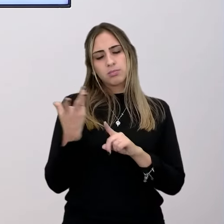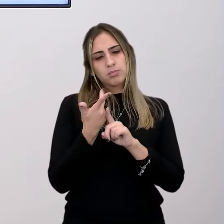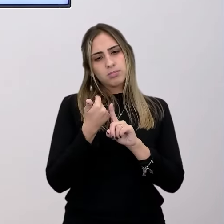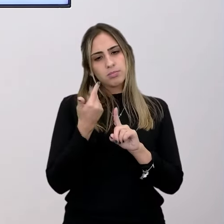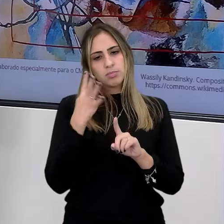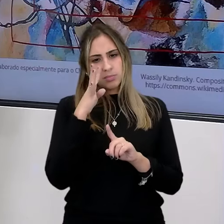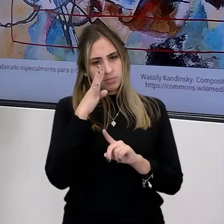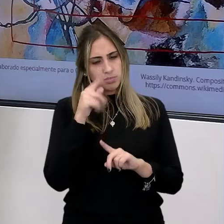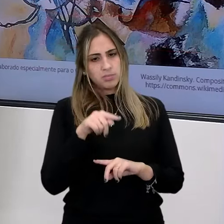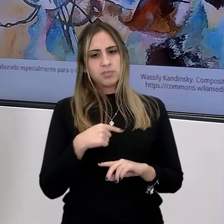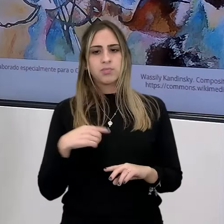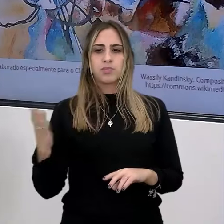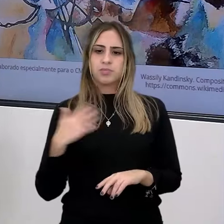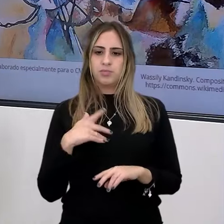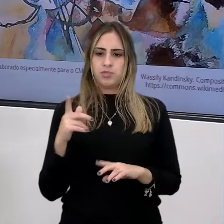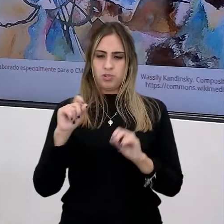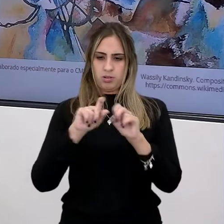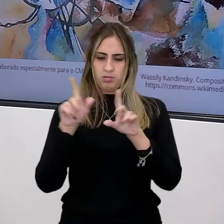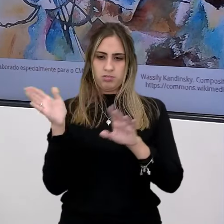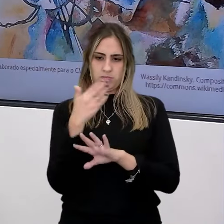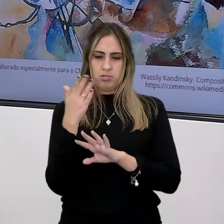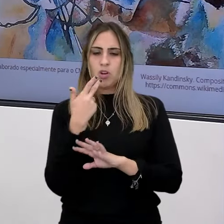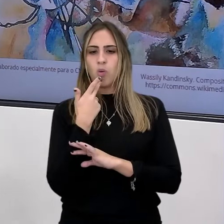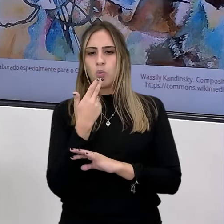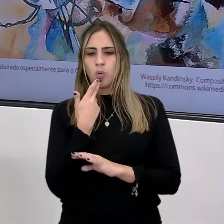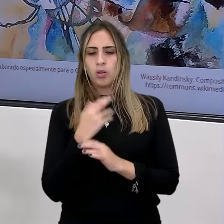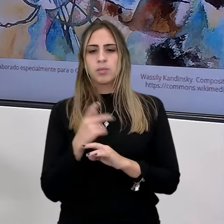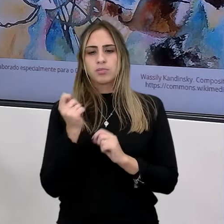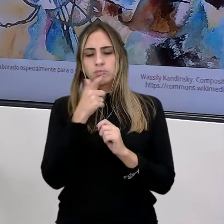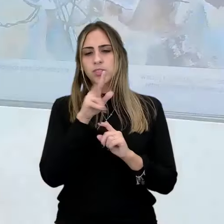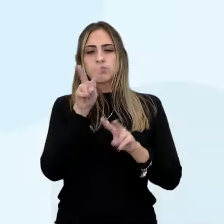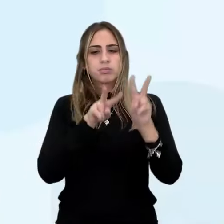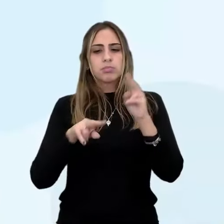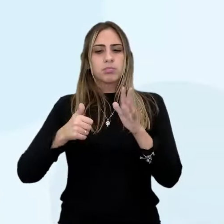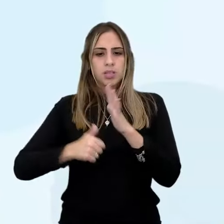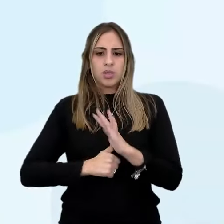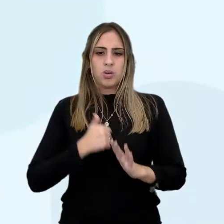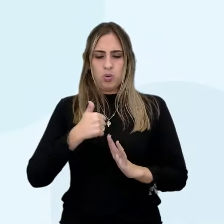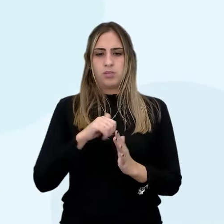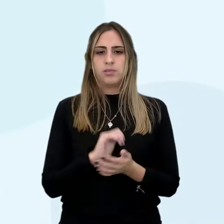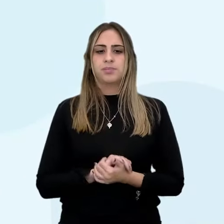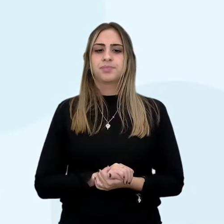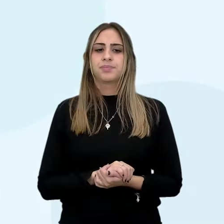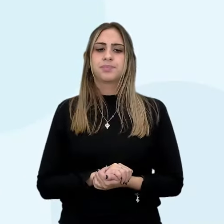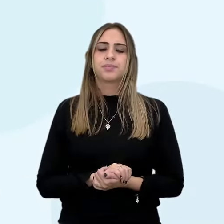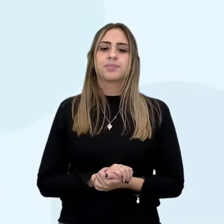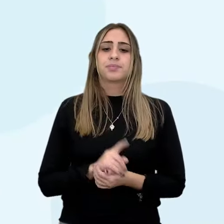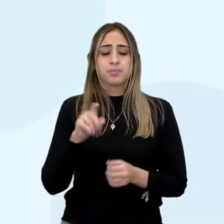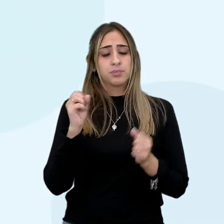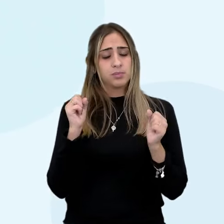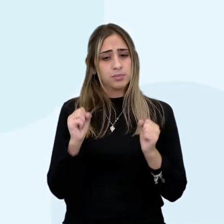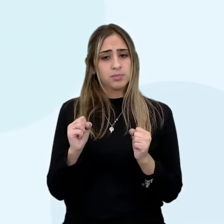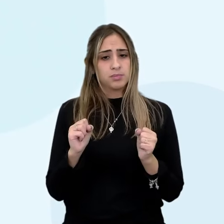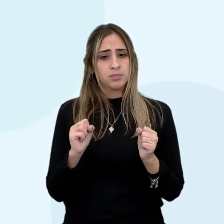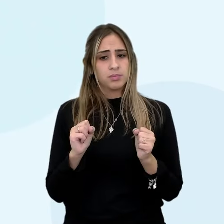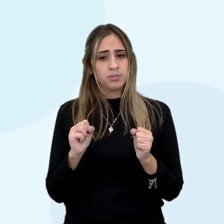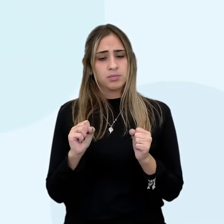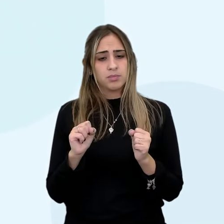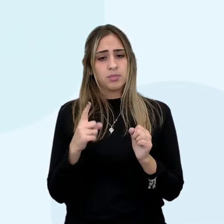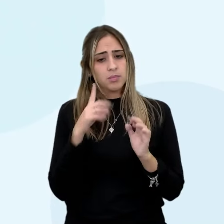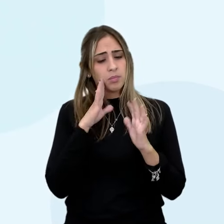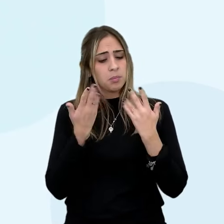ricos e vou tirar a tinta aqui do slide para a gente conseguir observar melhor bom e se você puder deu uma